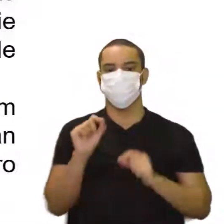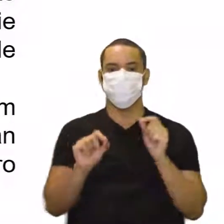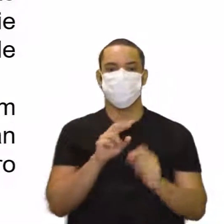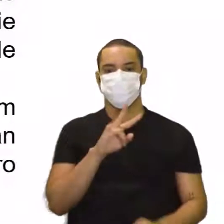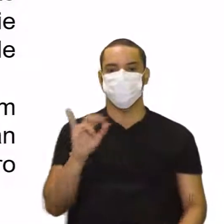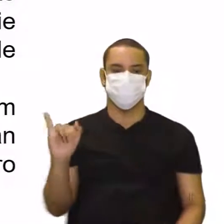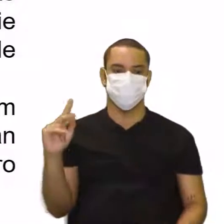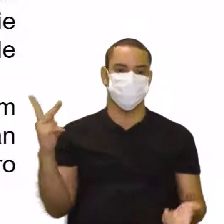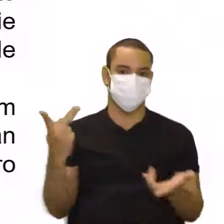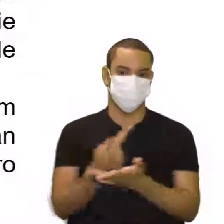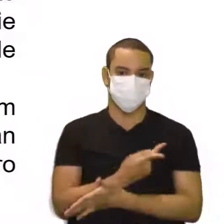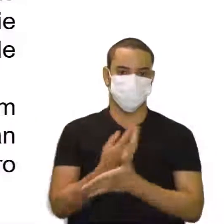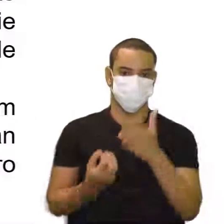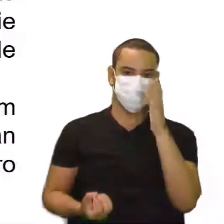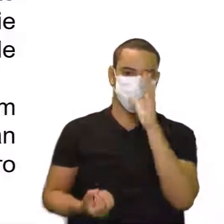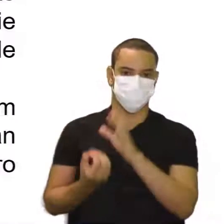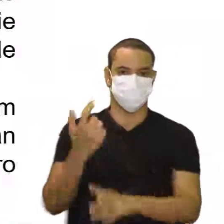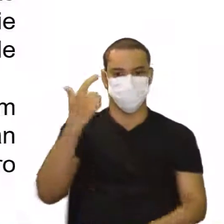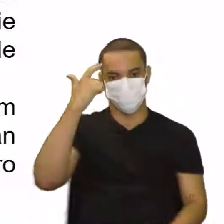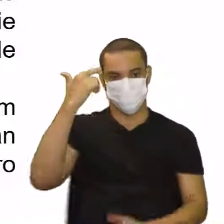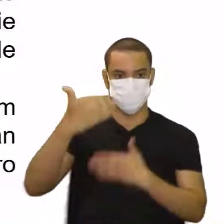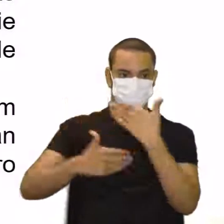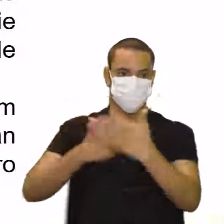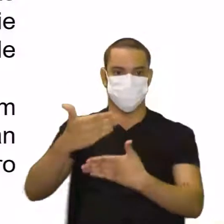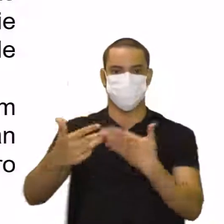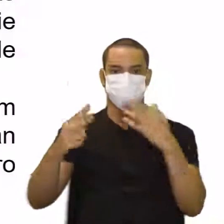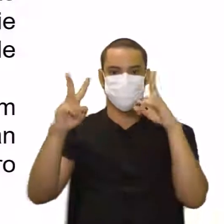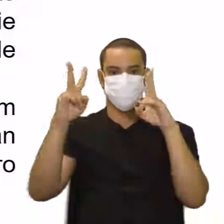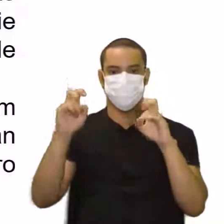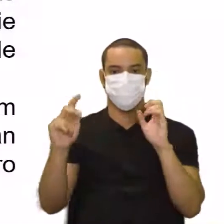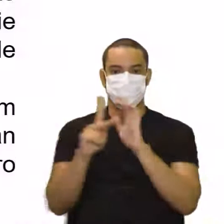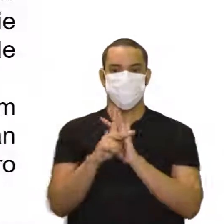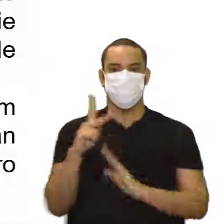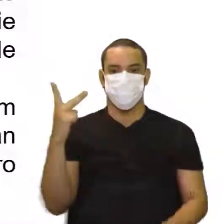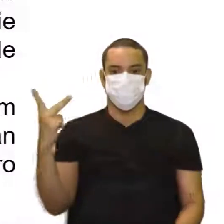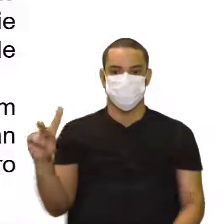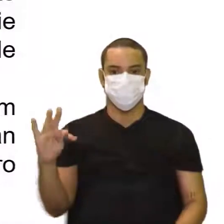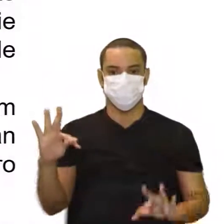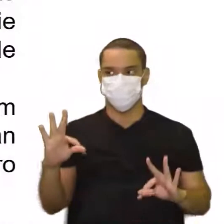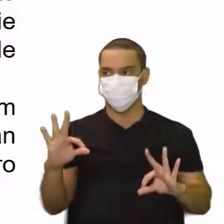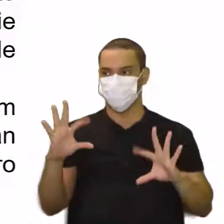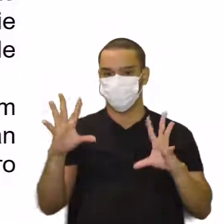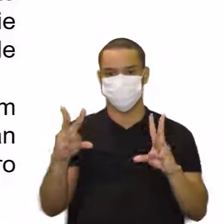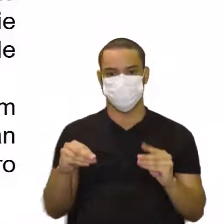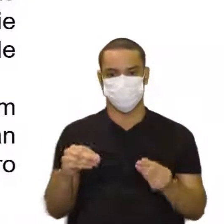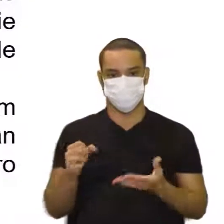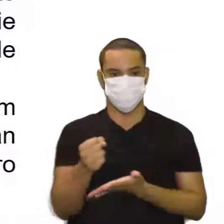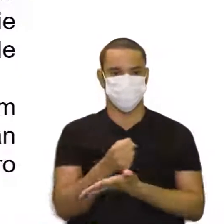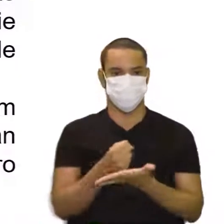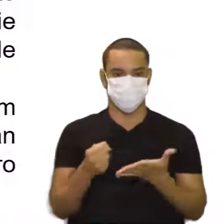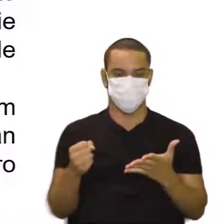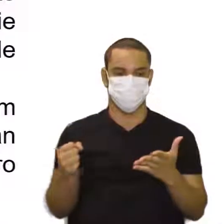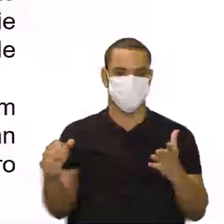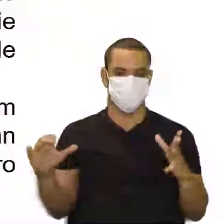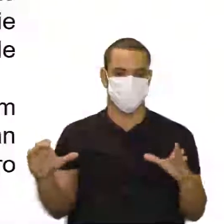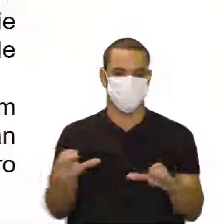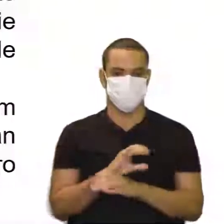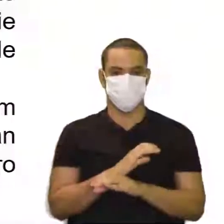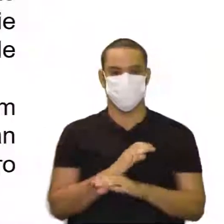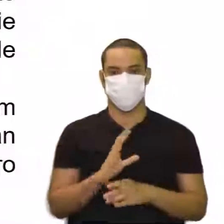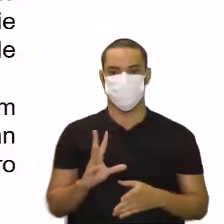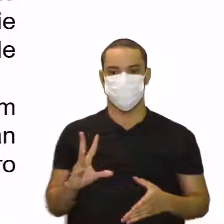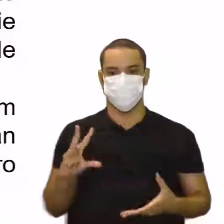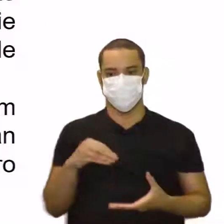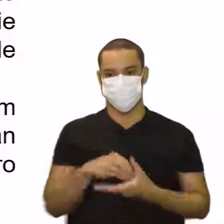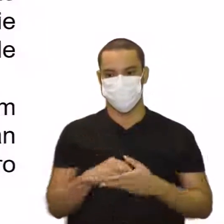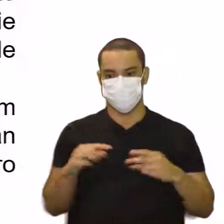acontecer? A criação de uma corrente induzida sobre ele, como se toda a superfície fosse composta por uma combinação